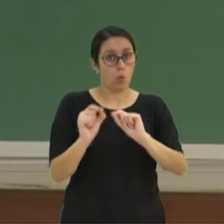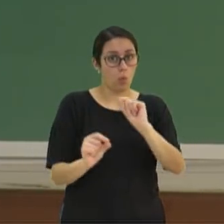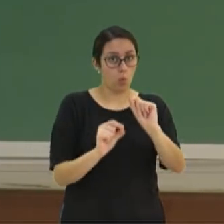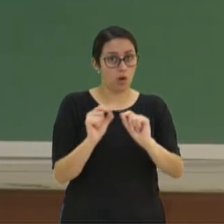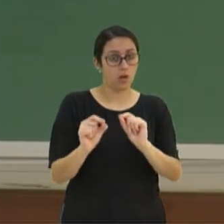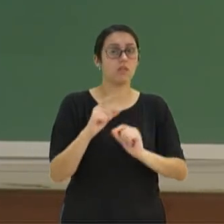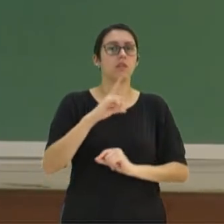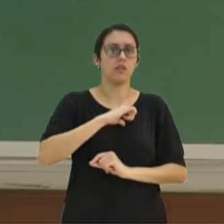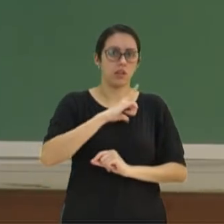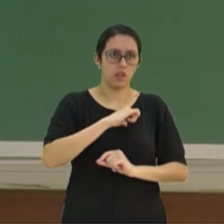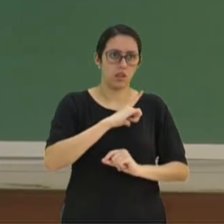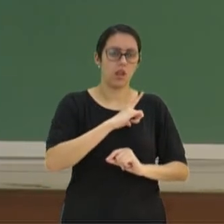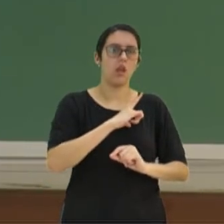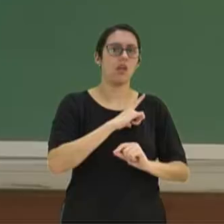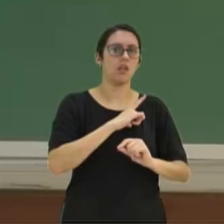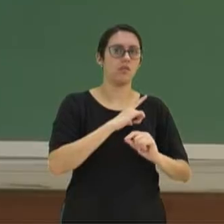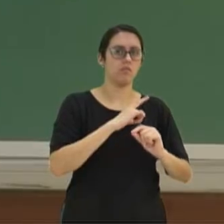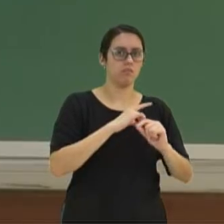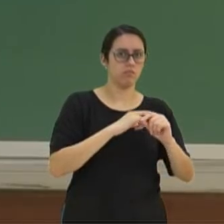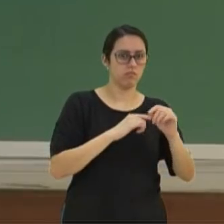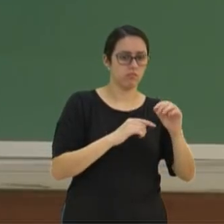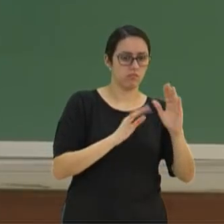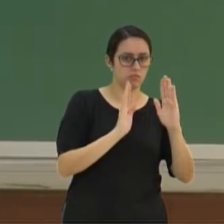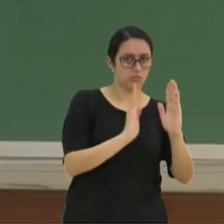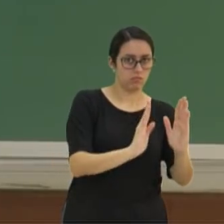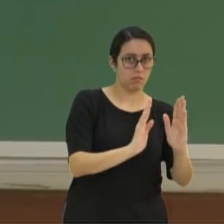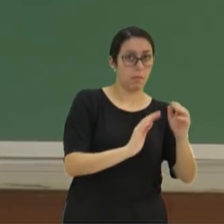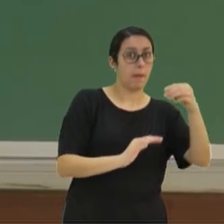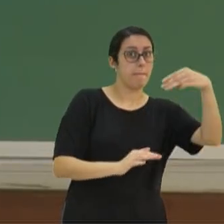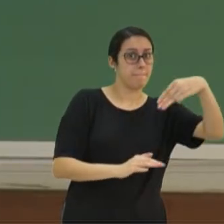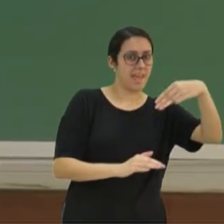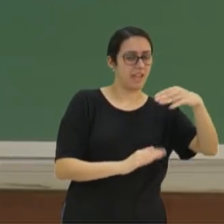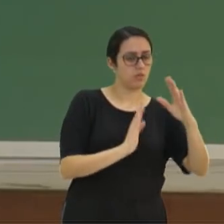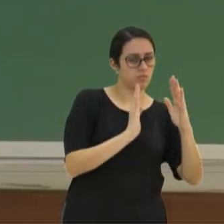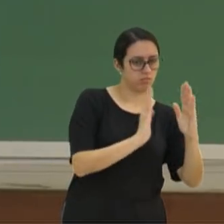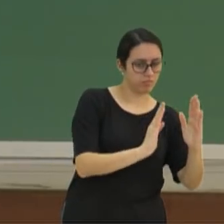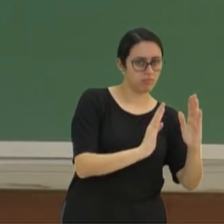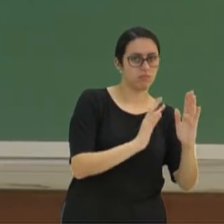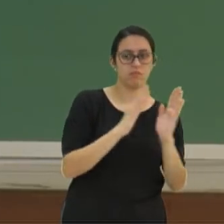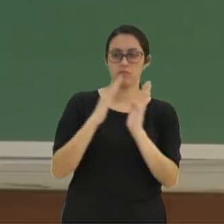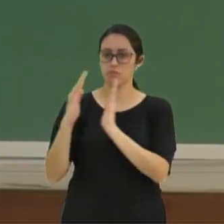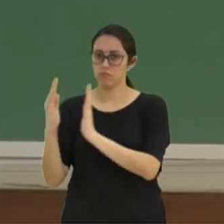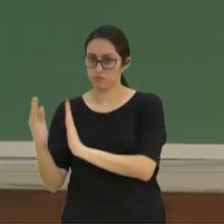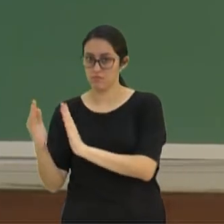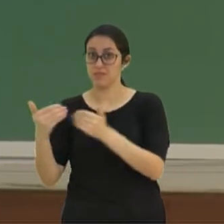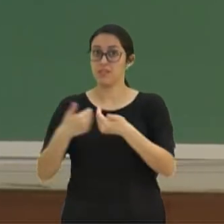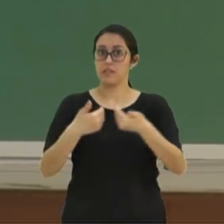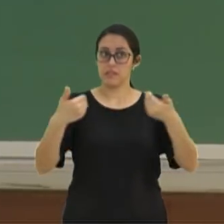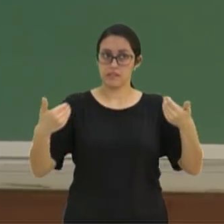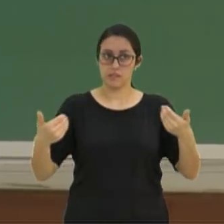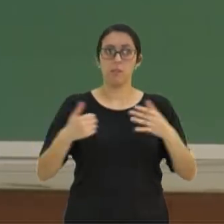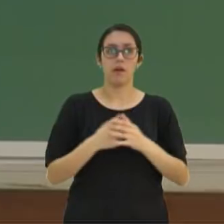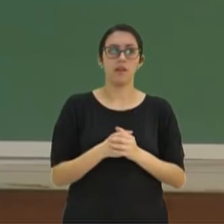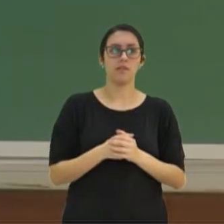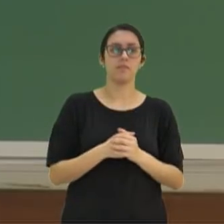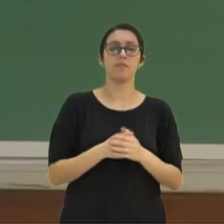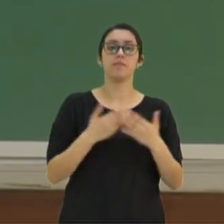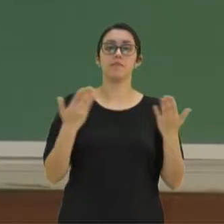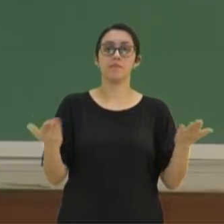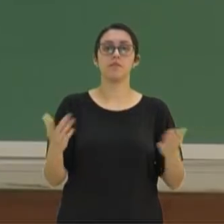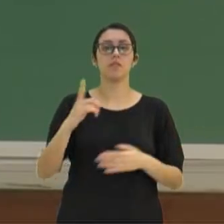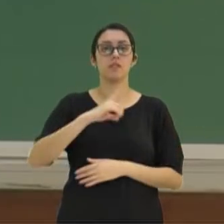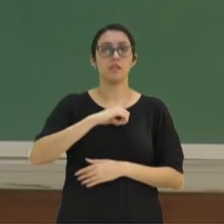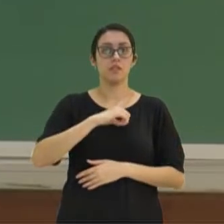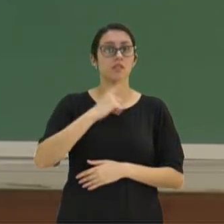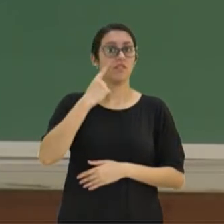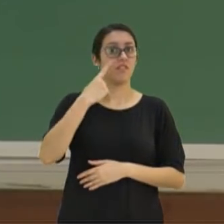comprimento e baixo comprimento. X, essa é a quantidade. Usando a relação fundamental, né, a seguinte proporção, exatamente como